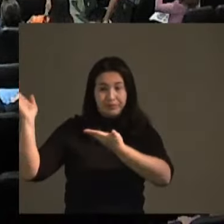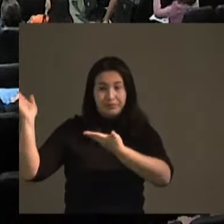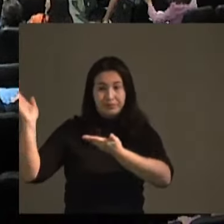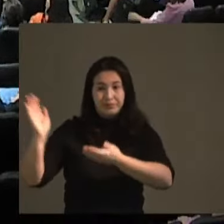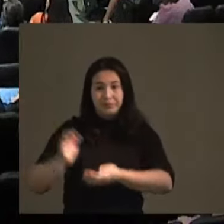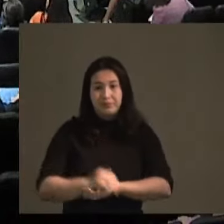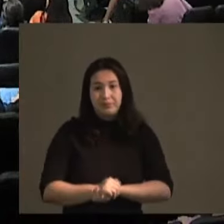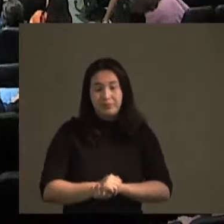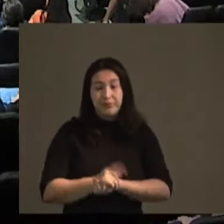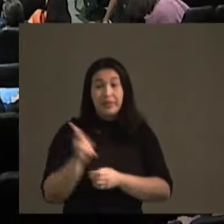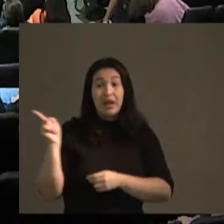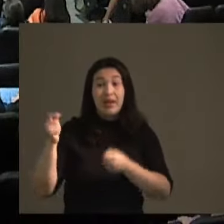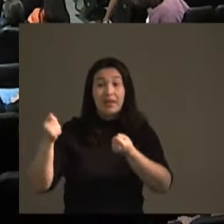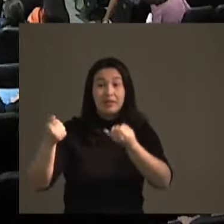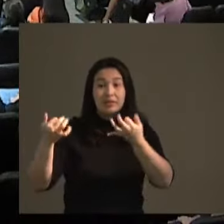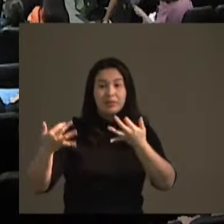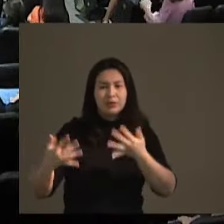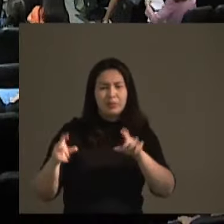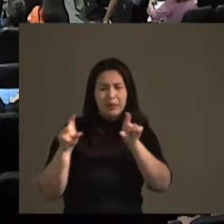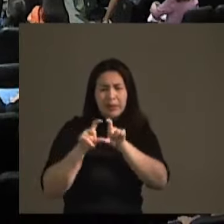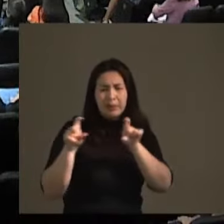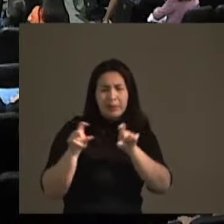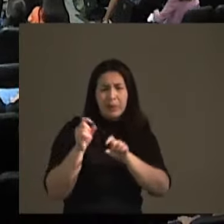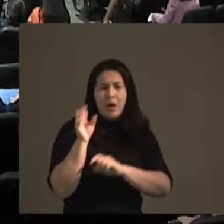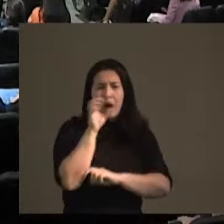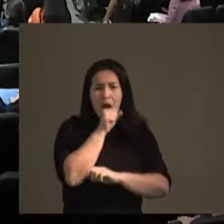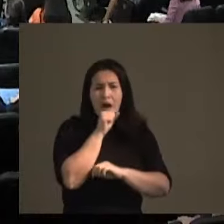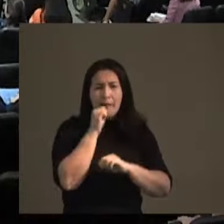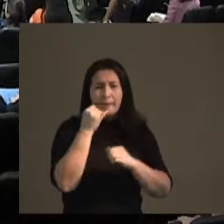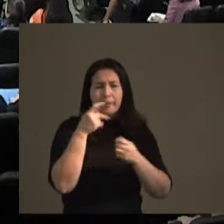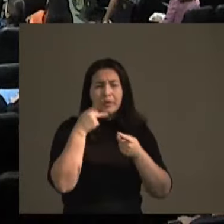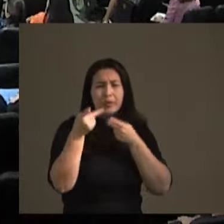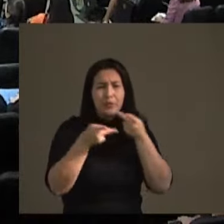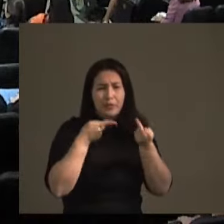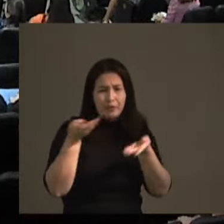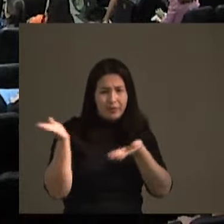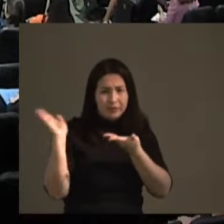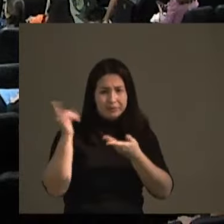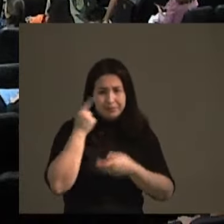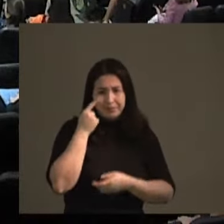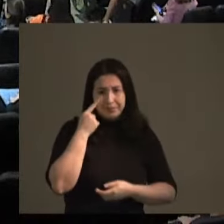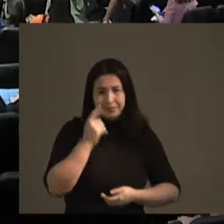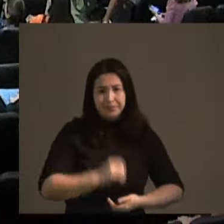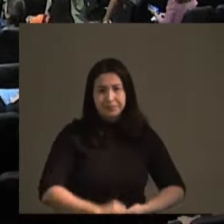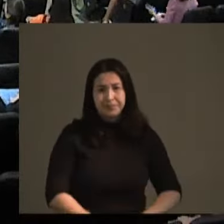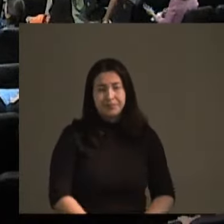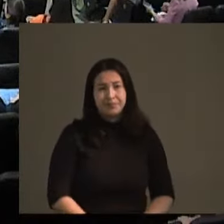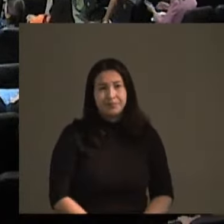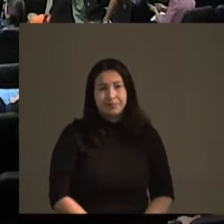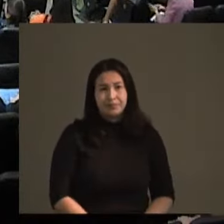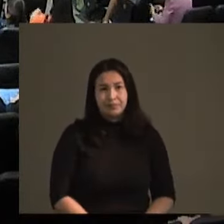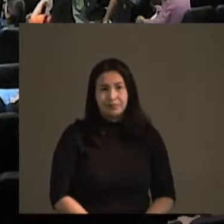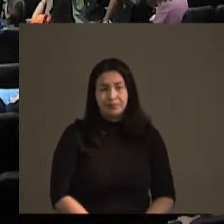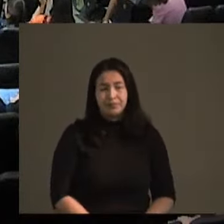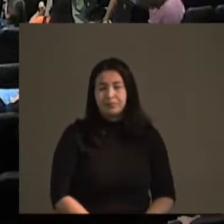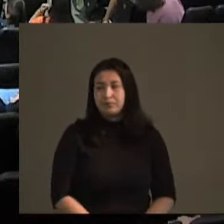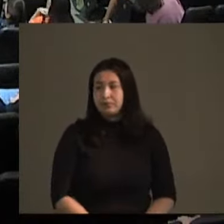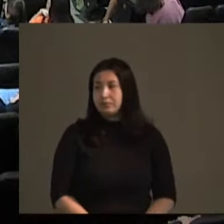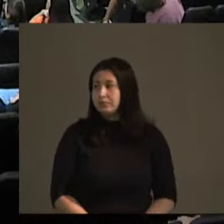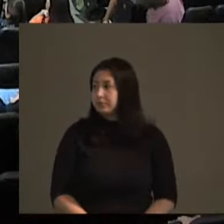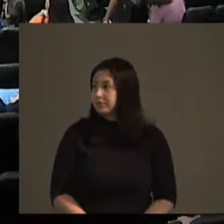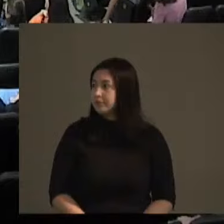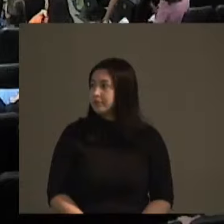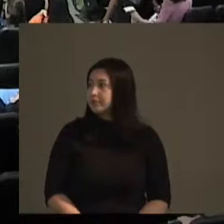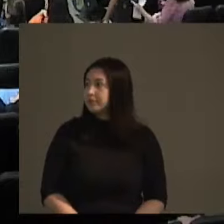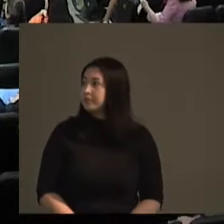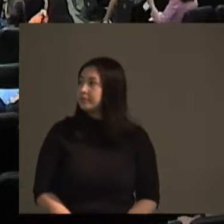vídeo acerca das falas, um trechinho das falas que tivemos lá no lançamento do plano. Tem como colocar aí?